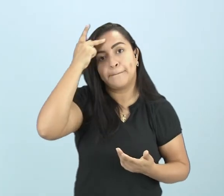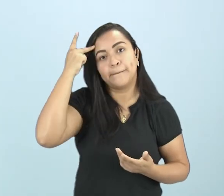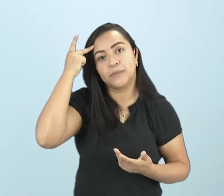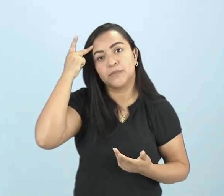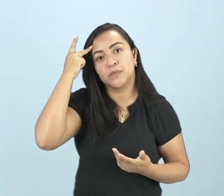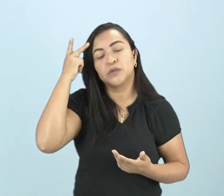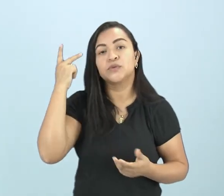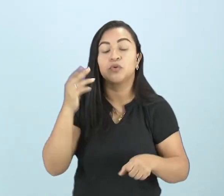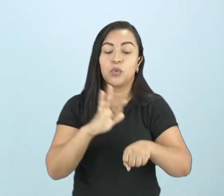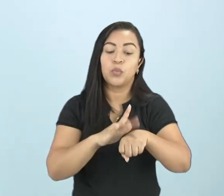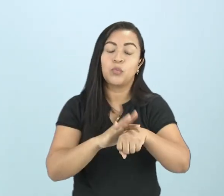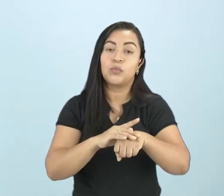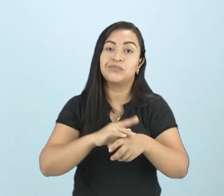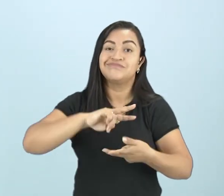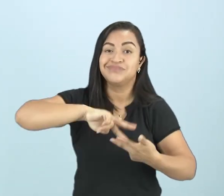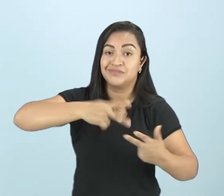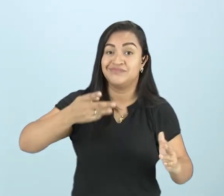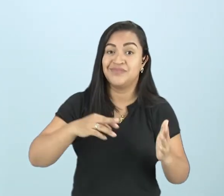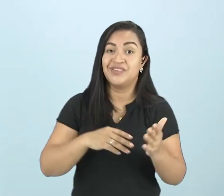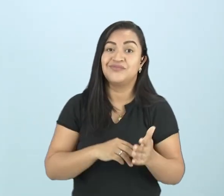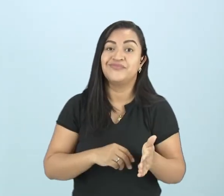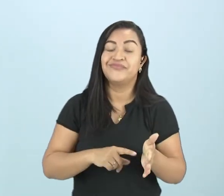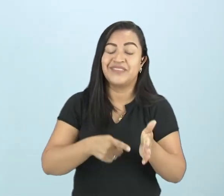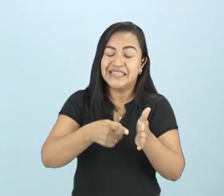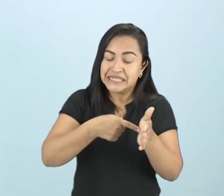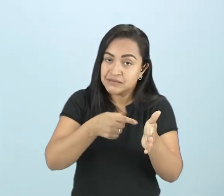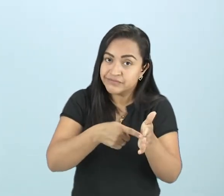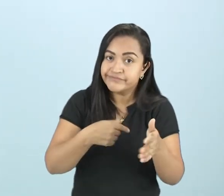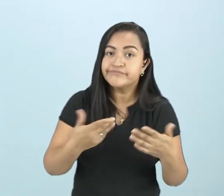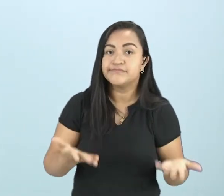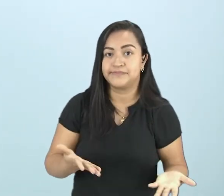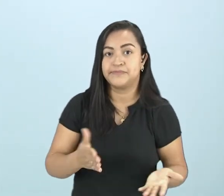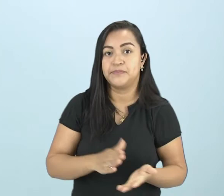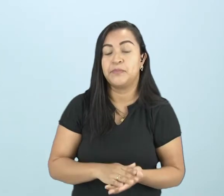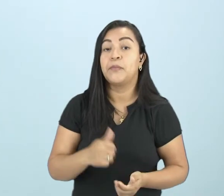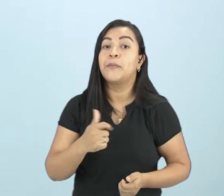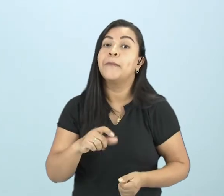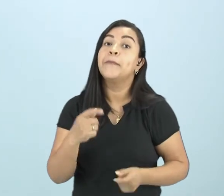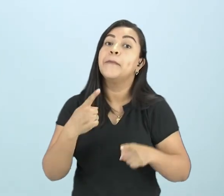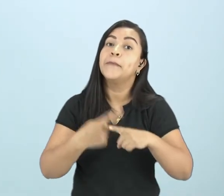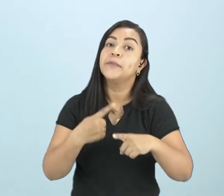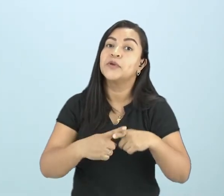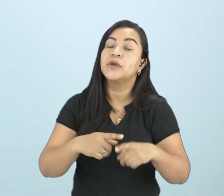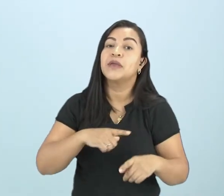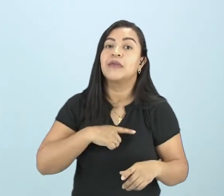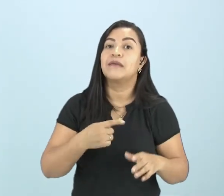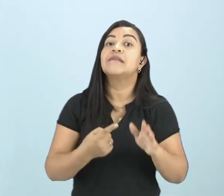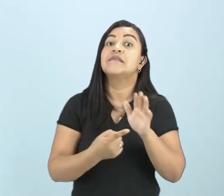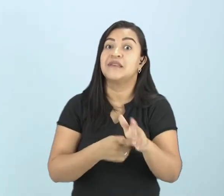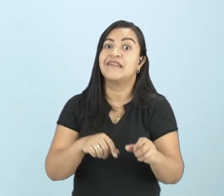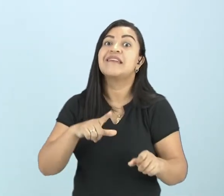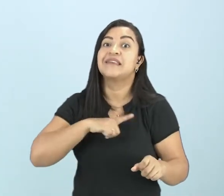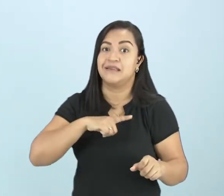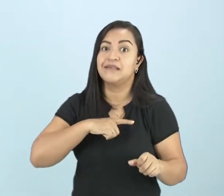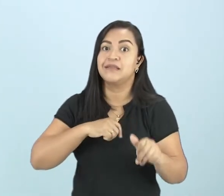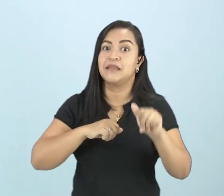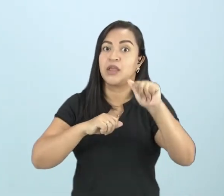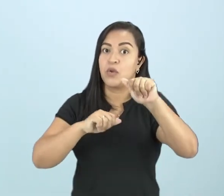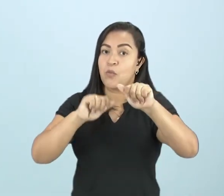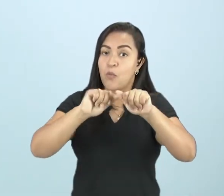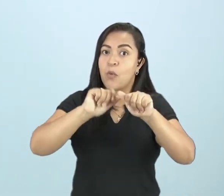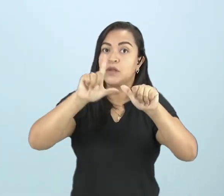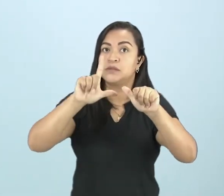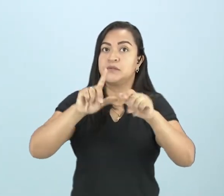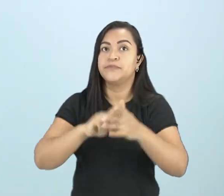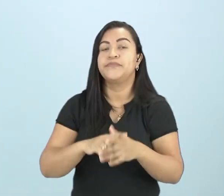justamente porque todos os cruzamentos ia ter a presença de um azão. Mas como é que eu vou saber isso? Distribuindo os alelos no